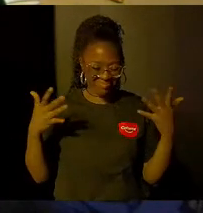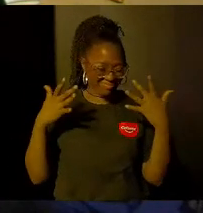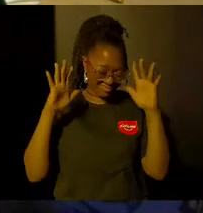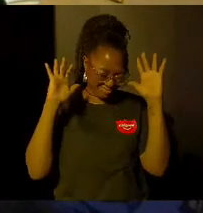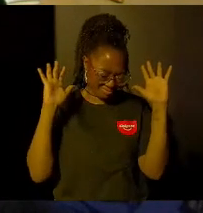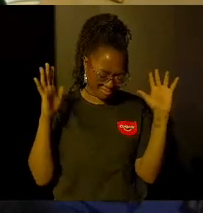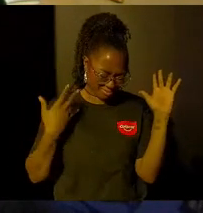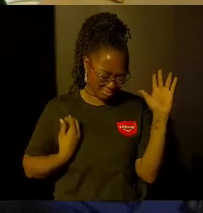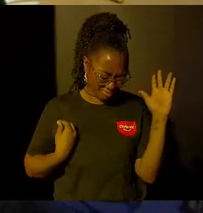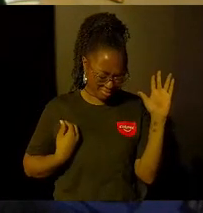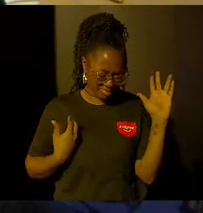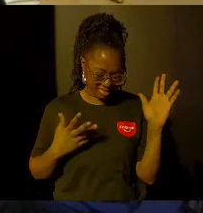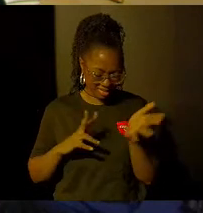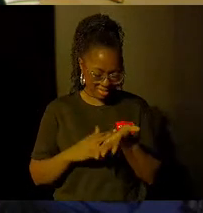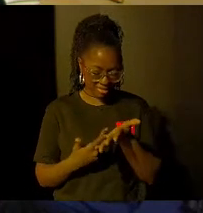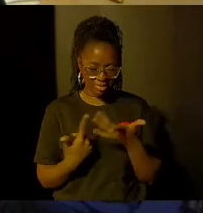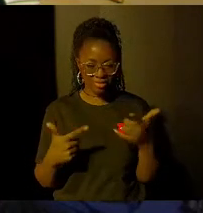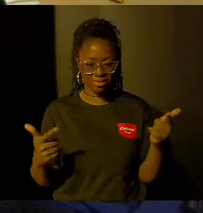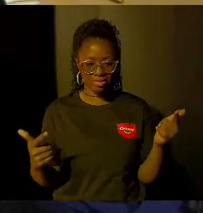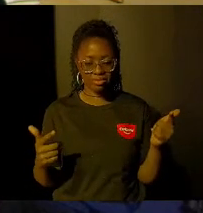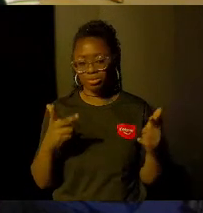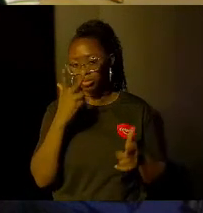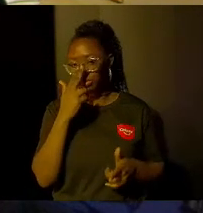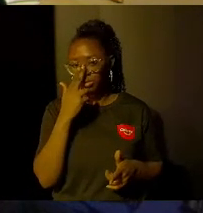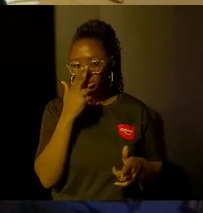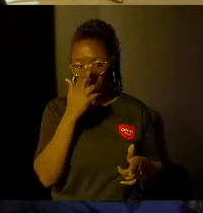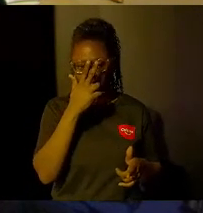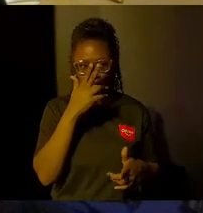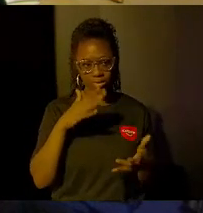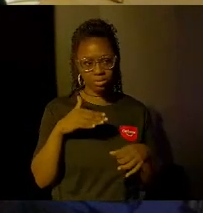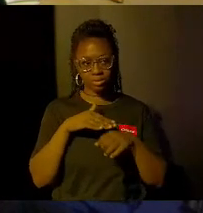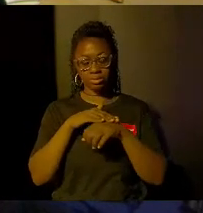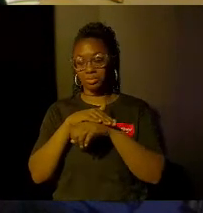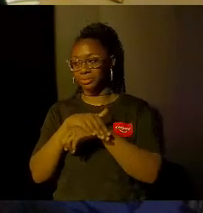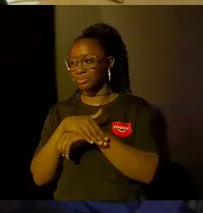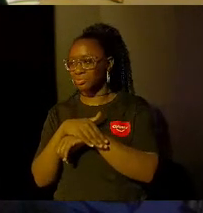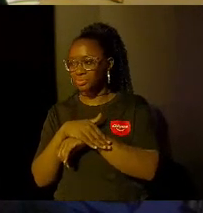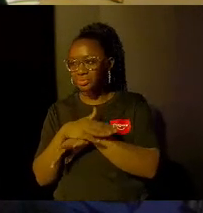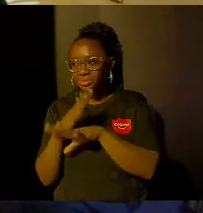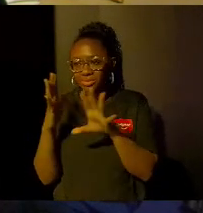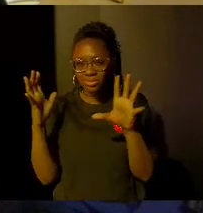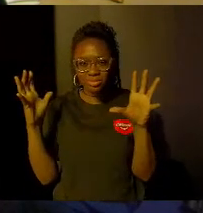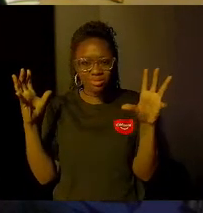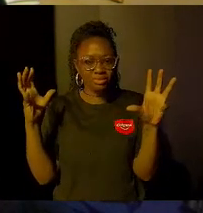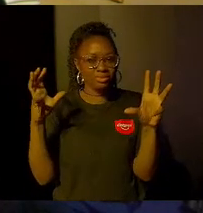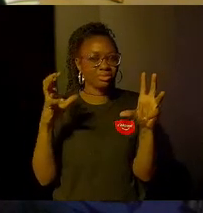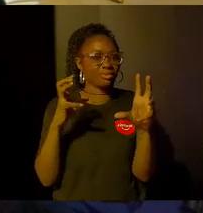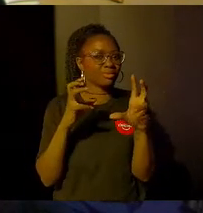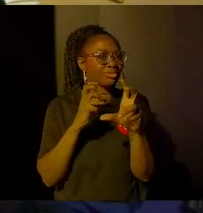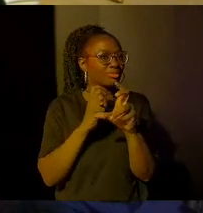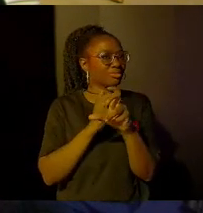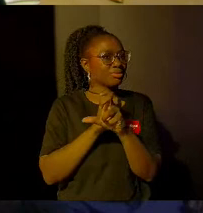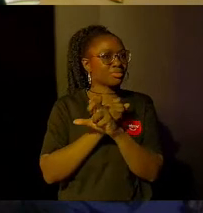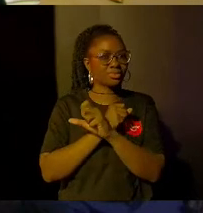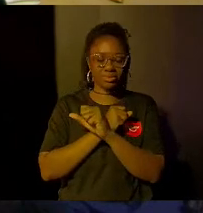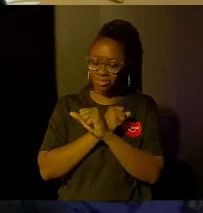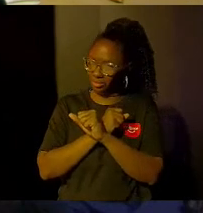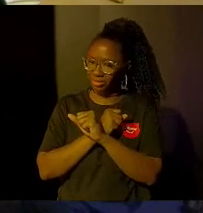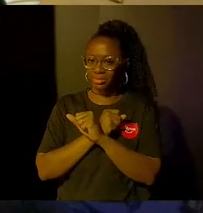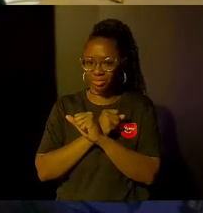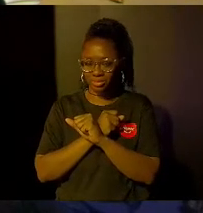eu me sentia percorrendo algo como território da Noite Escura que precedia o desenho lá se fatal